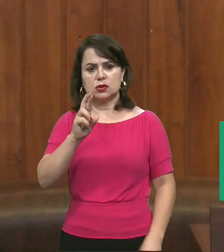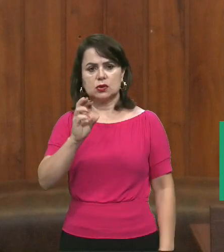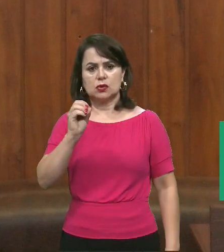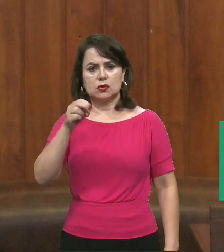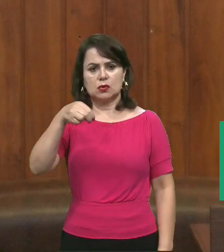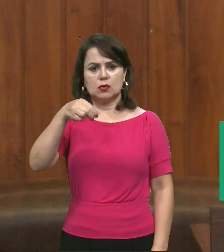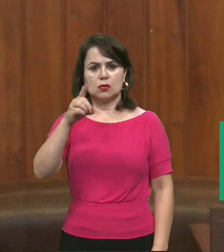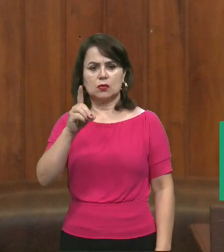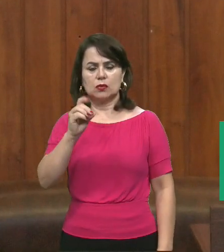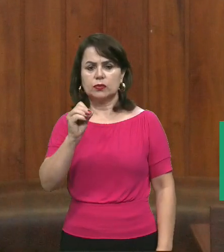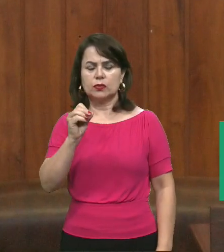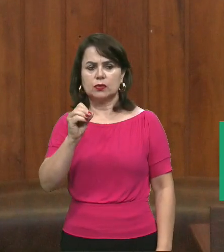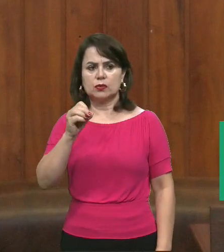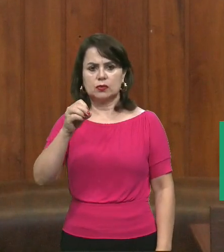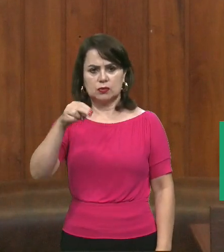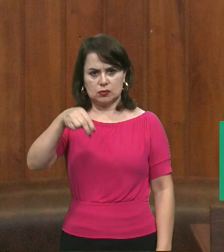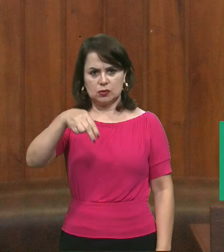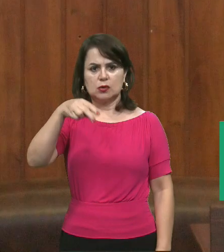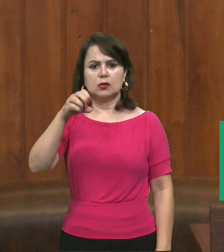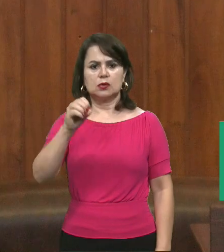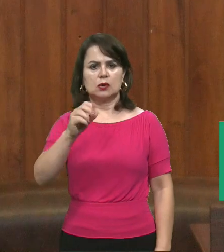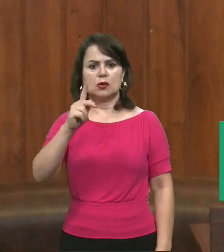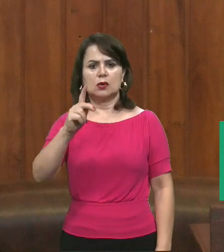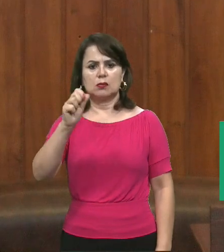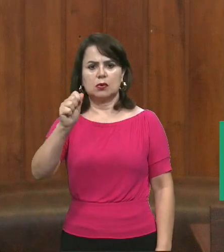né? É um negócio impressionante. Está aqui o nosso